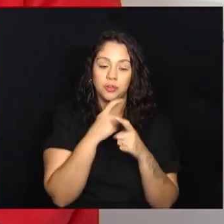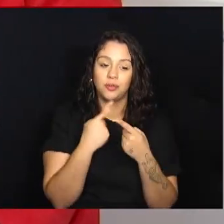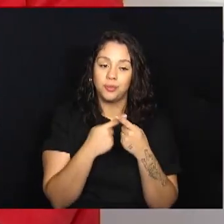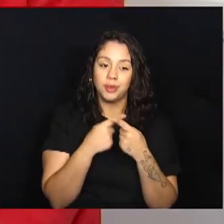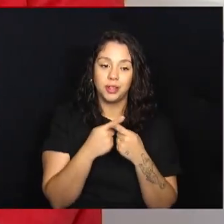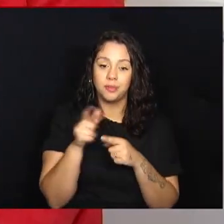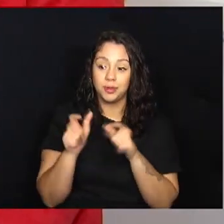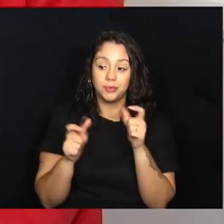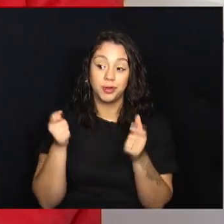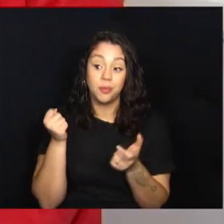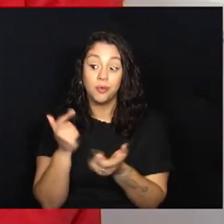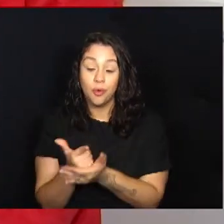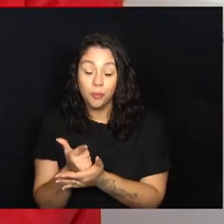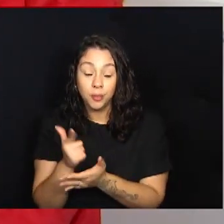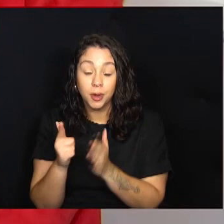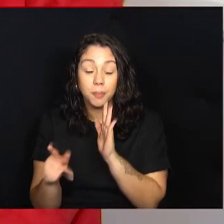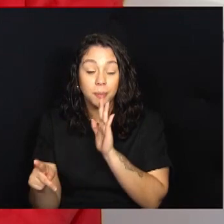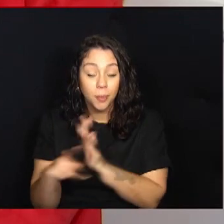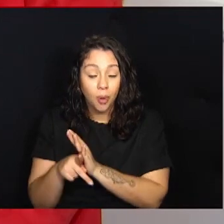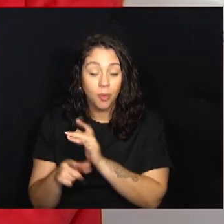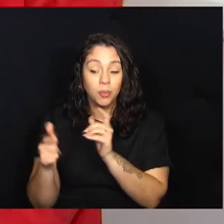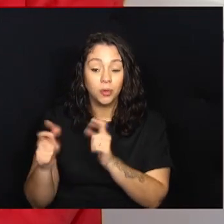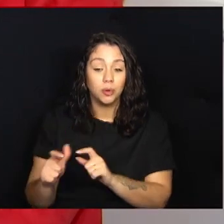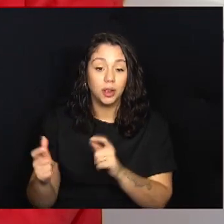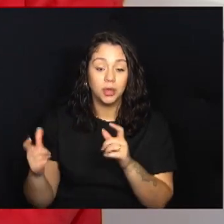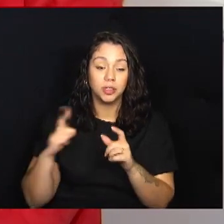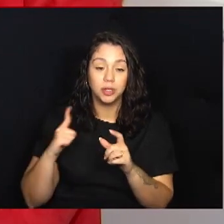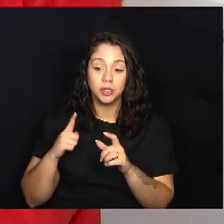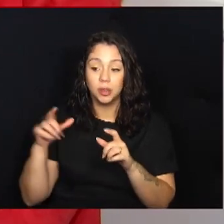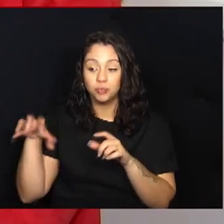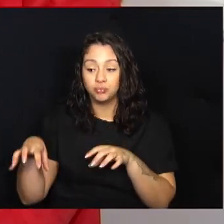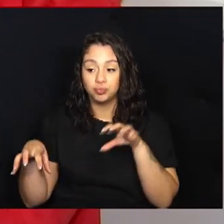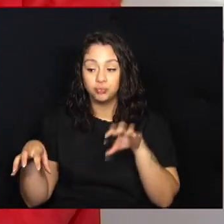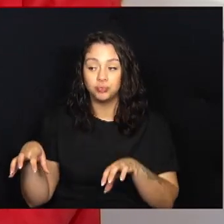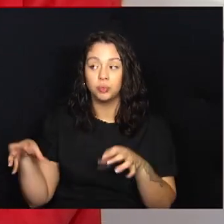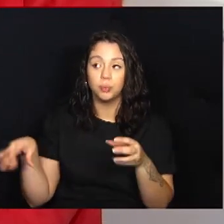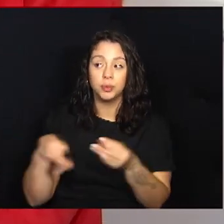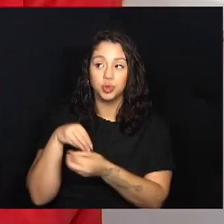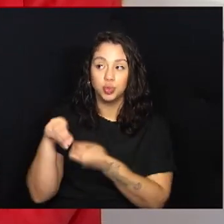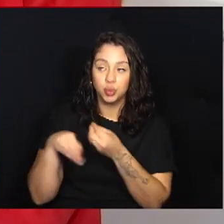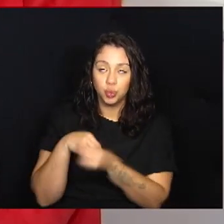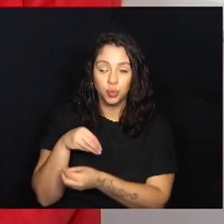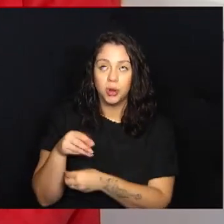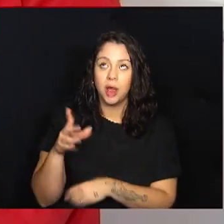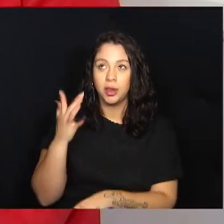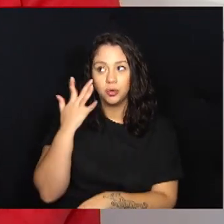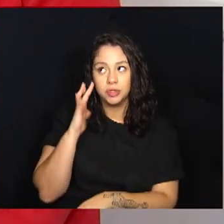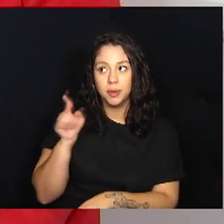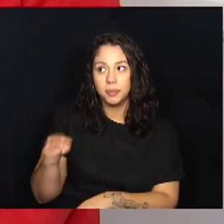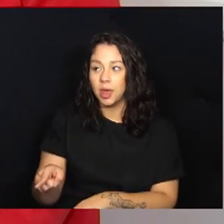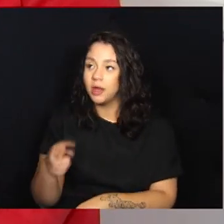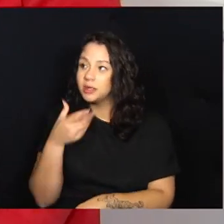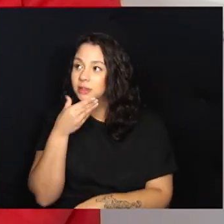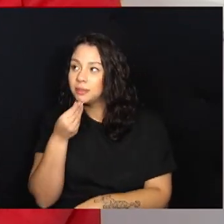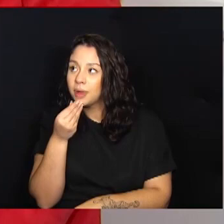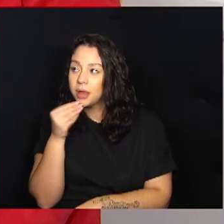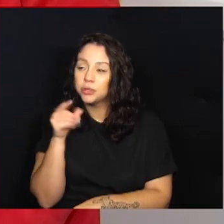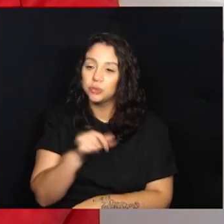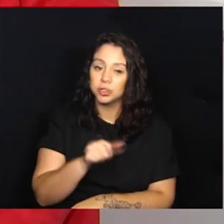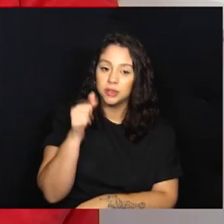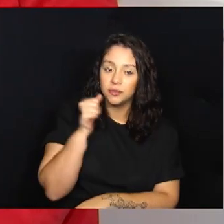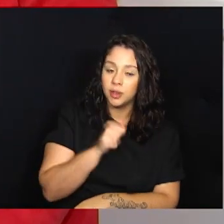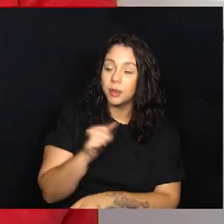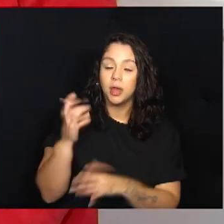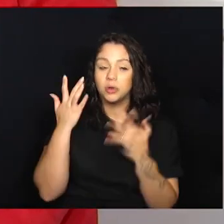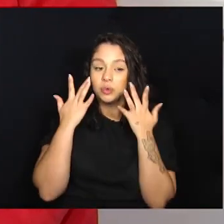de criatório, que faz às vezes essas cruzas já sabendo, esse é macho, esse é fêmea. Então a gente